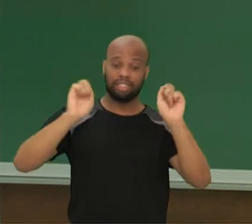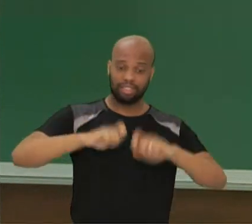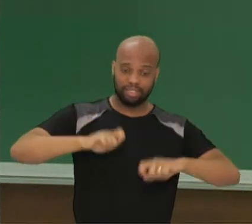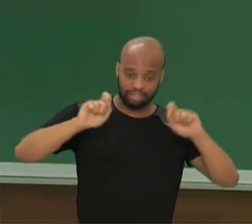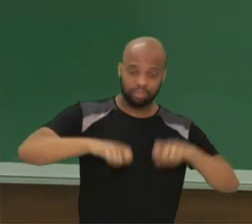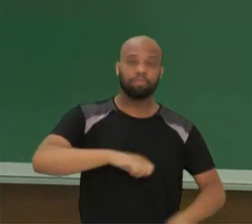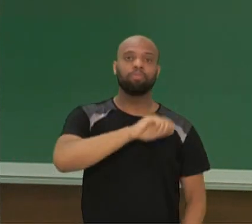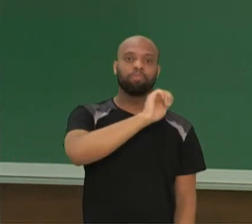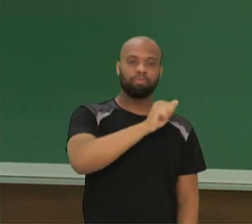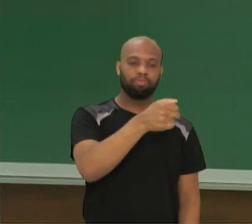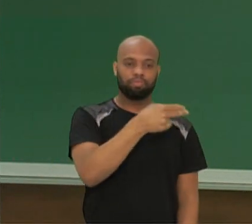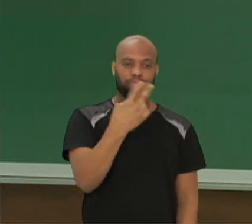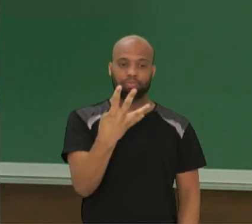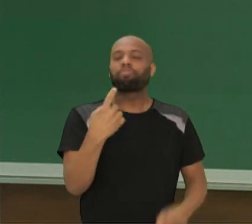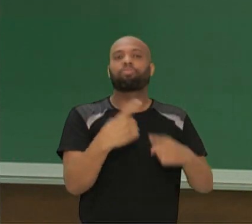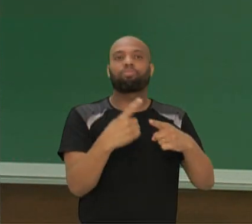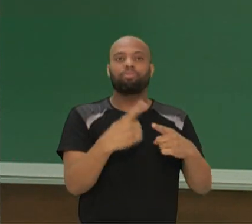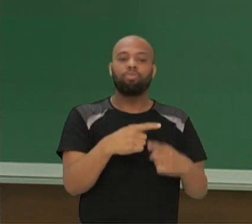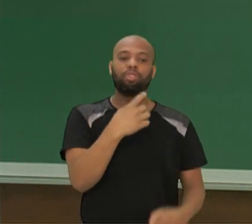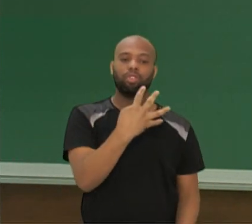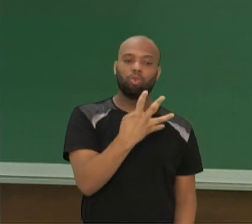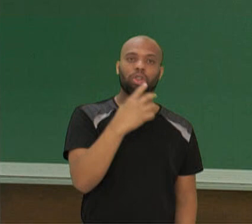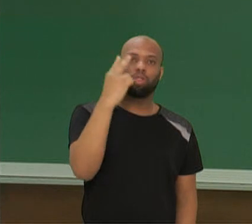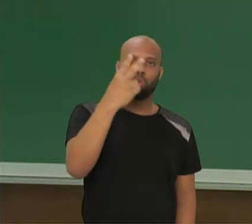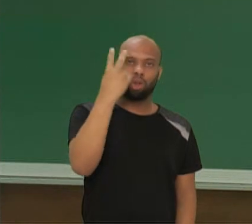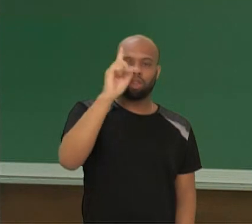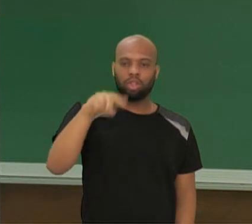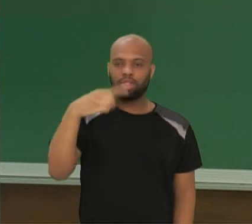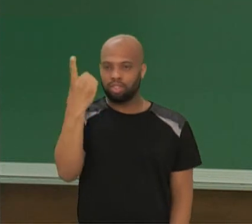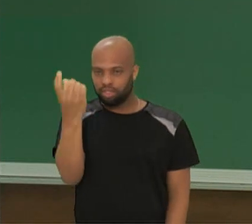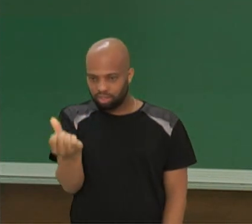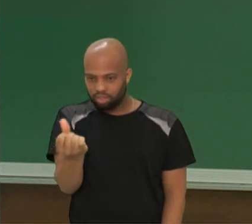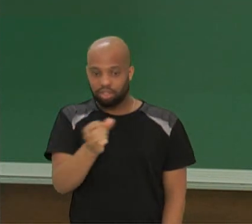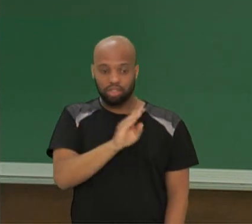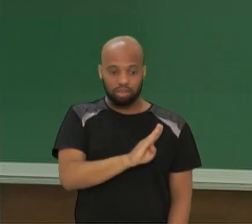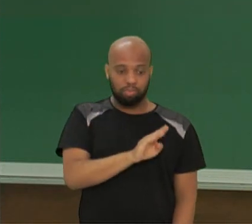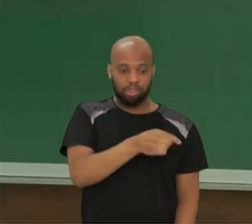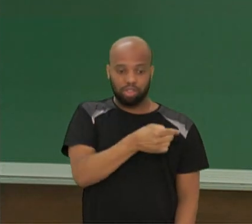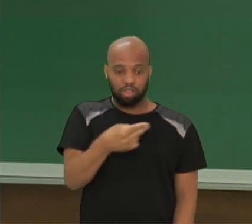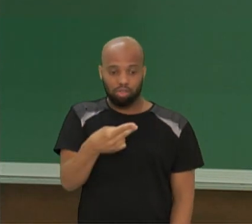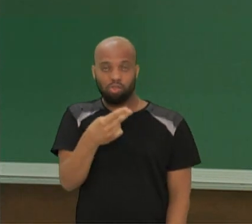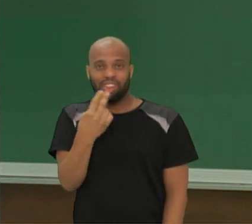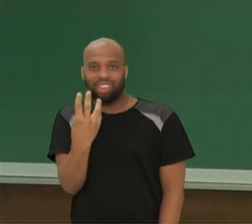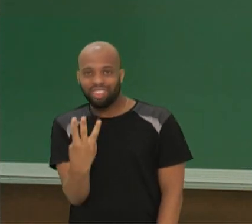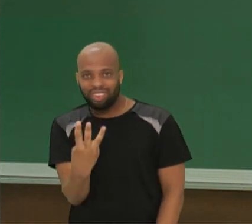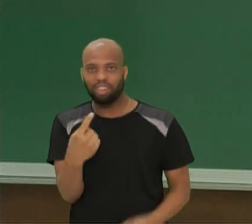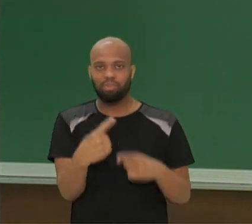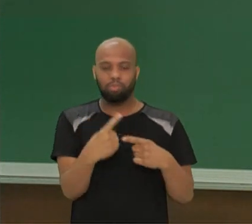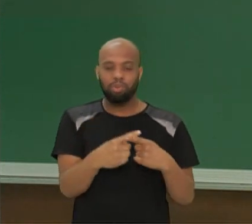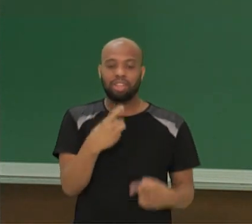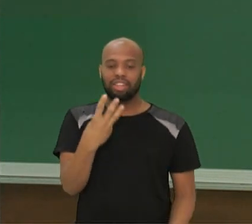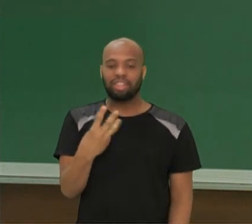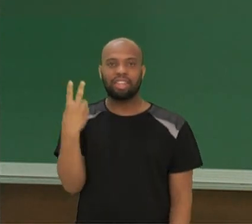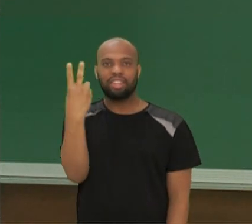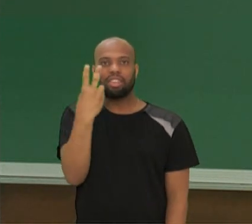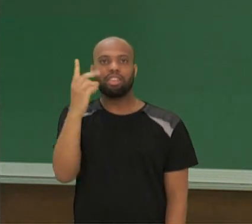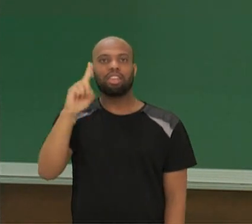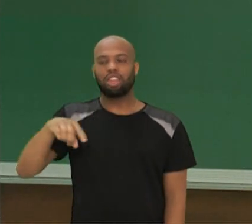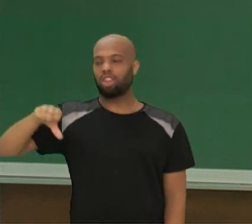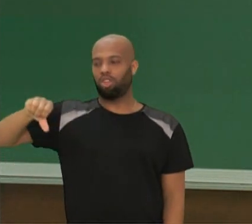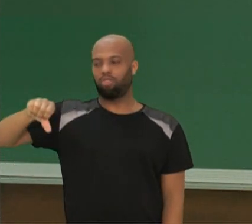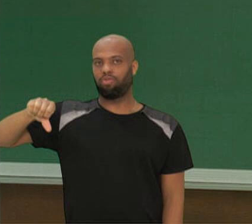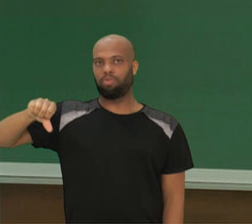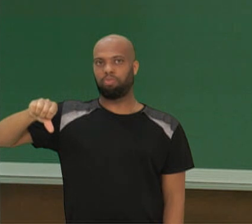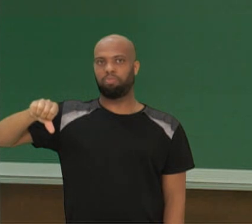A vale 4, por quê? 4² é 16, B vale 3. Por quê? Porque 3² é igual a